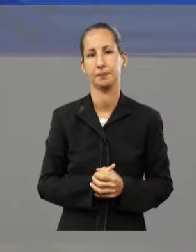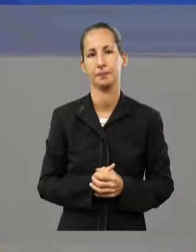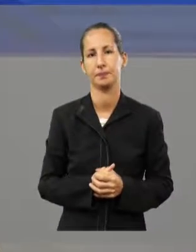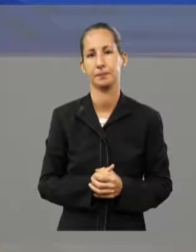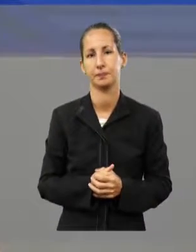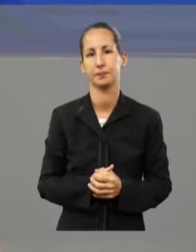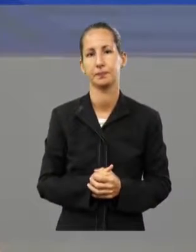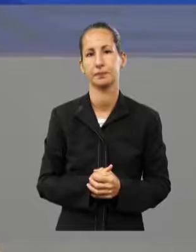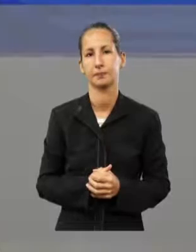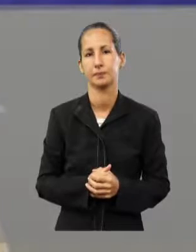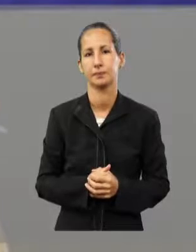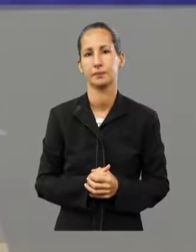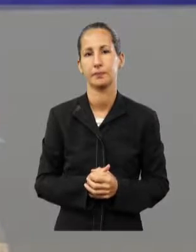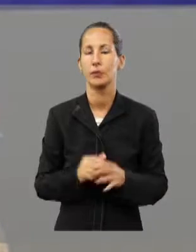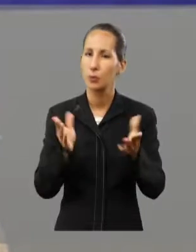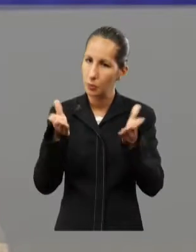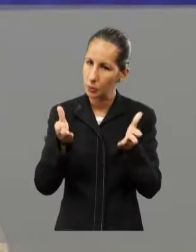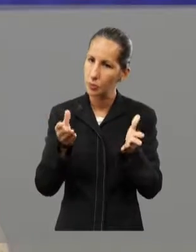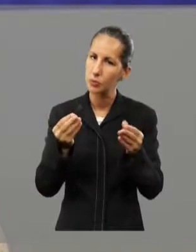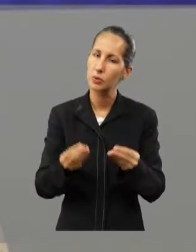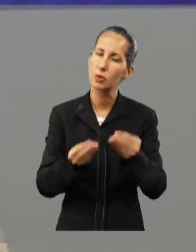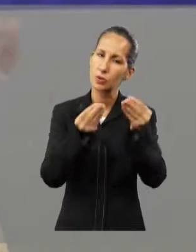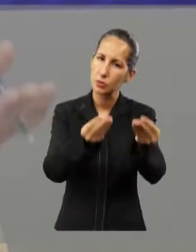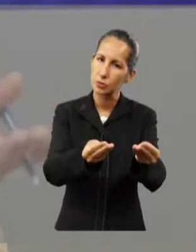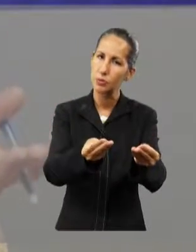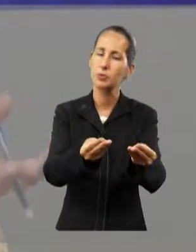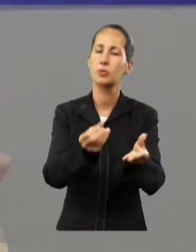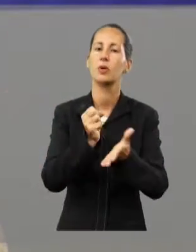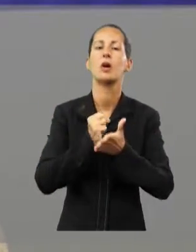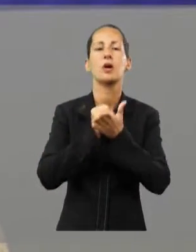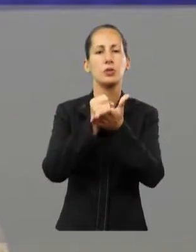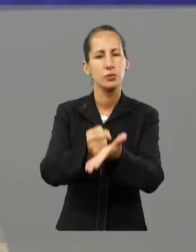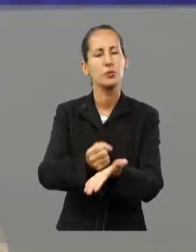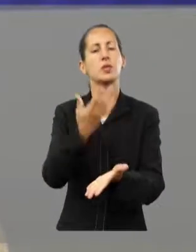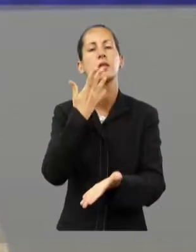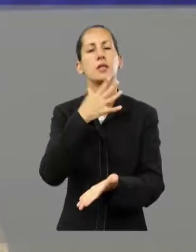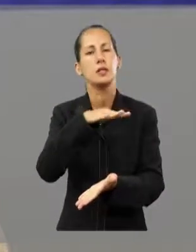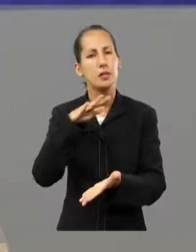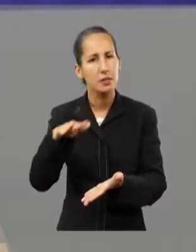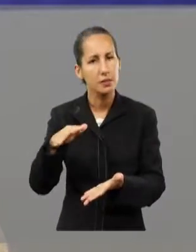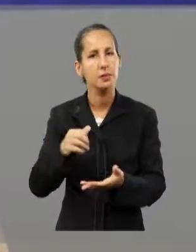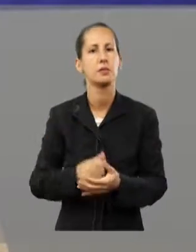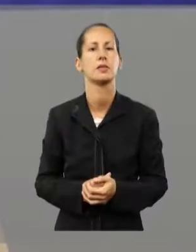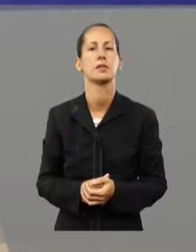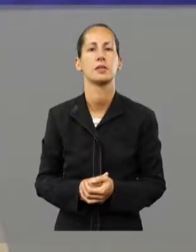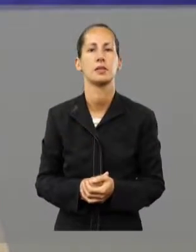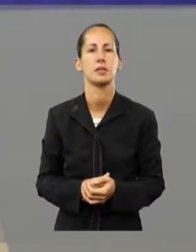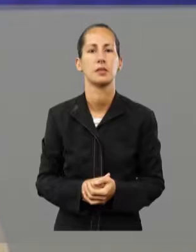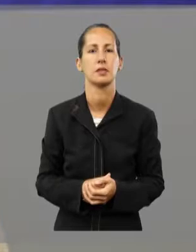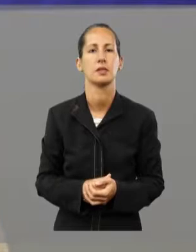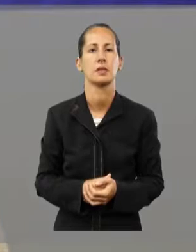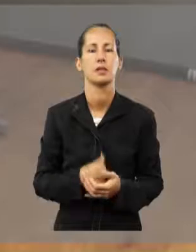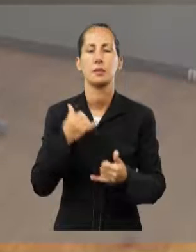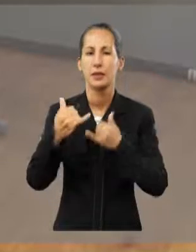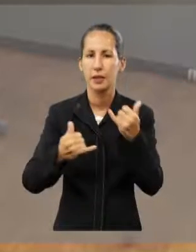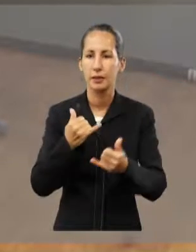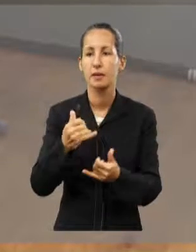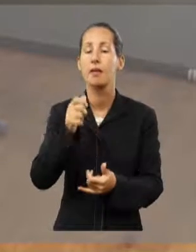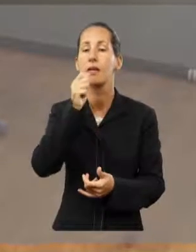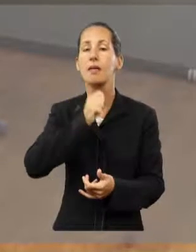porque não tem dinheiro. E hoje o senhor proporciona isso às crianças, né? Proporciona opções picolé, de lazer. Vendi